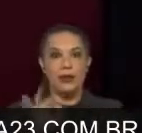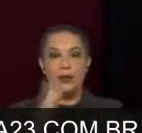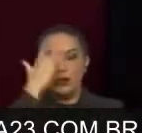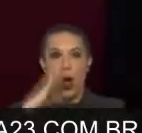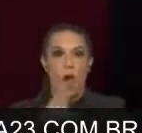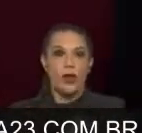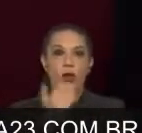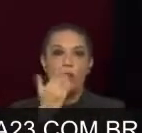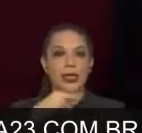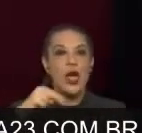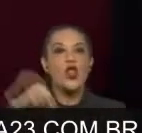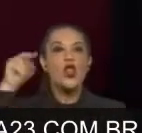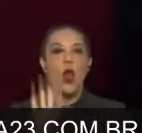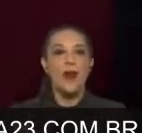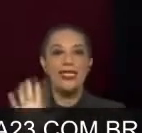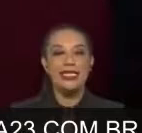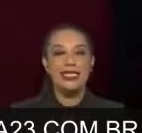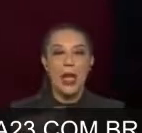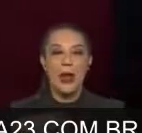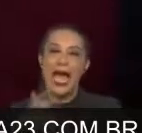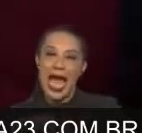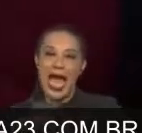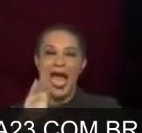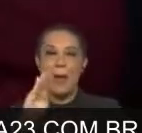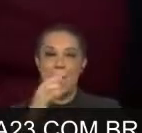Agora eu fico aqui pensando, a pessoa, ela fica